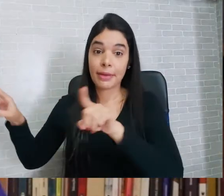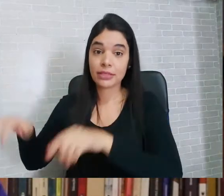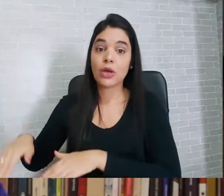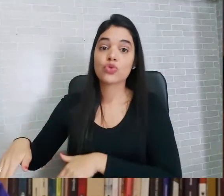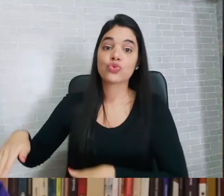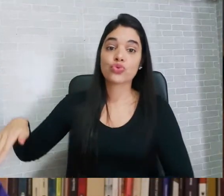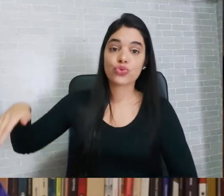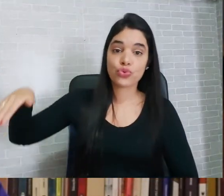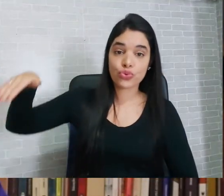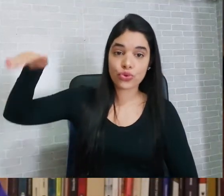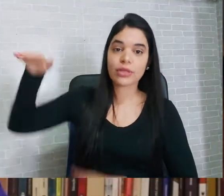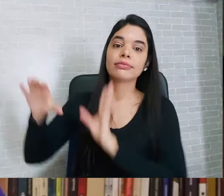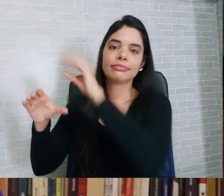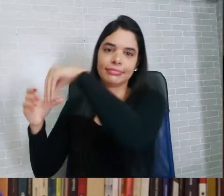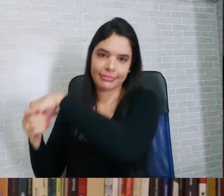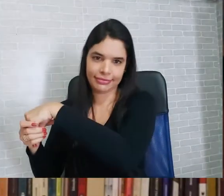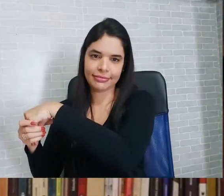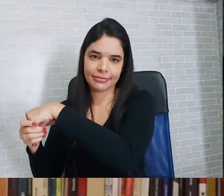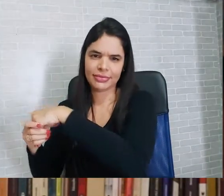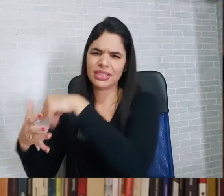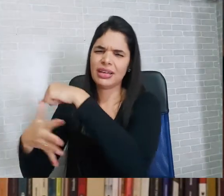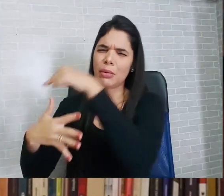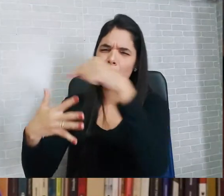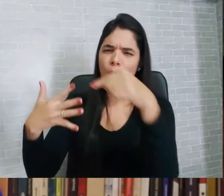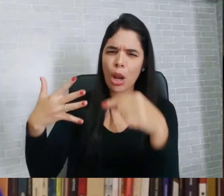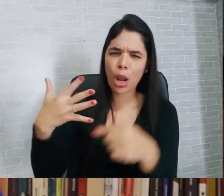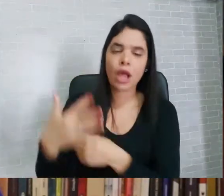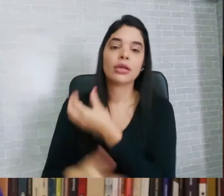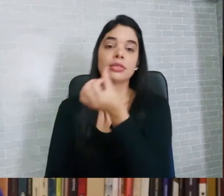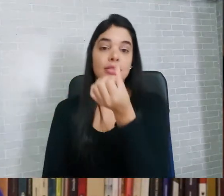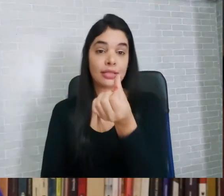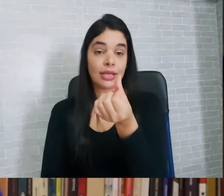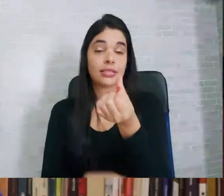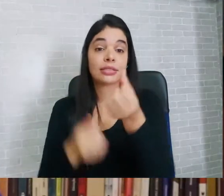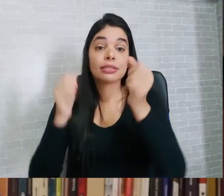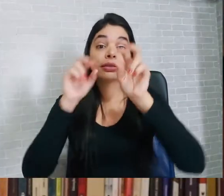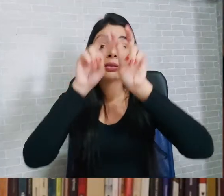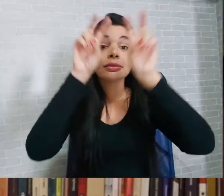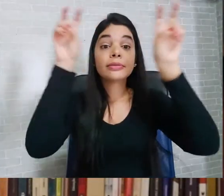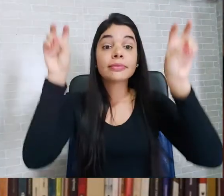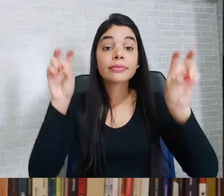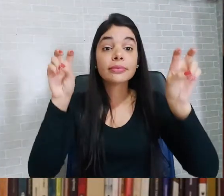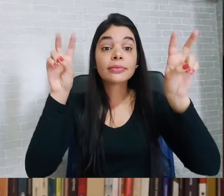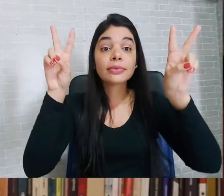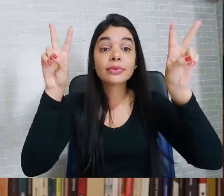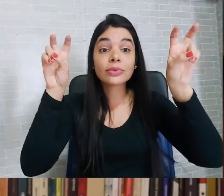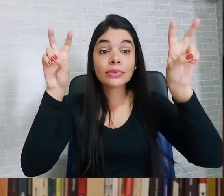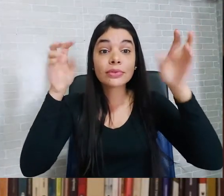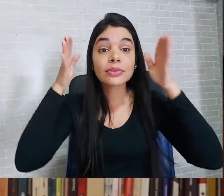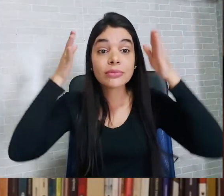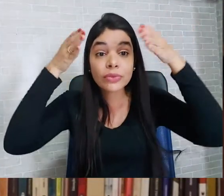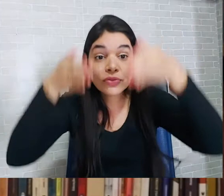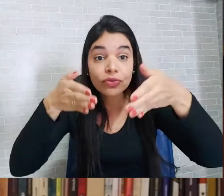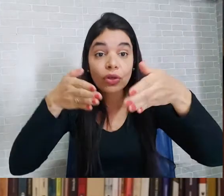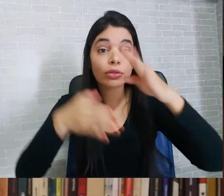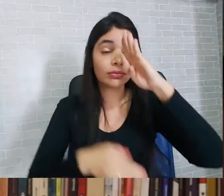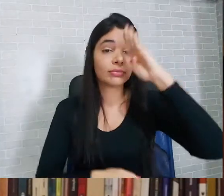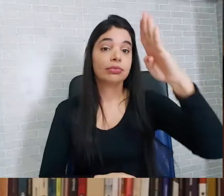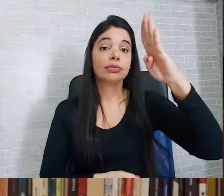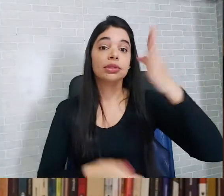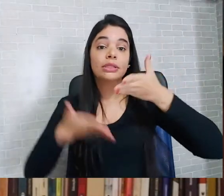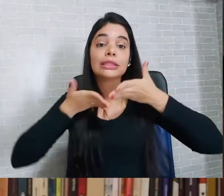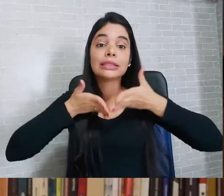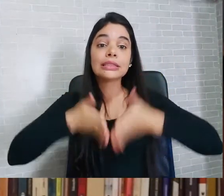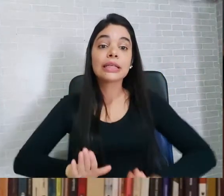Todos esses casos, de alguma forma, eles colocam em evidência a questão do nascimento ou a questão do meio em que a pessoa foi